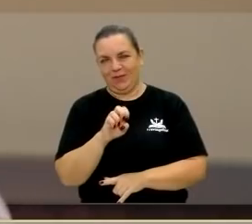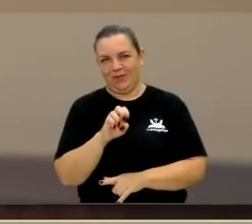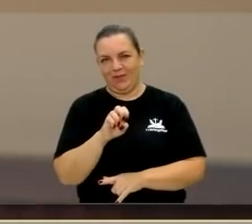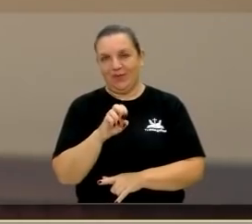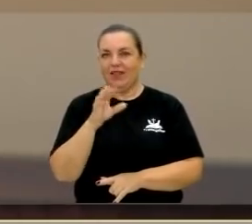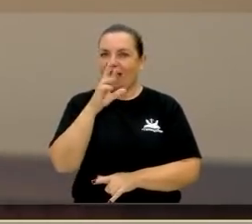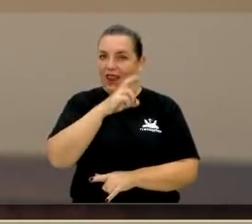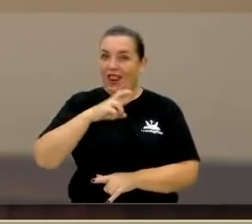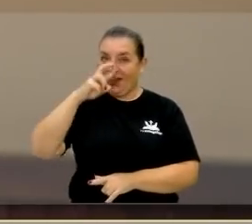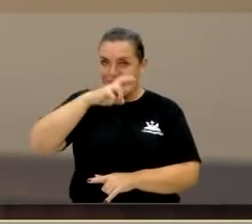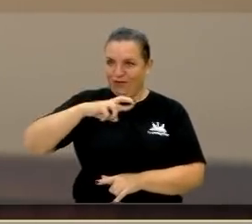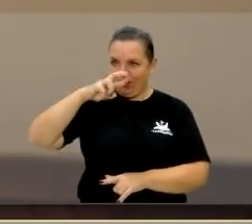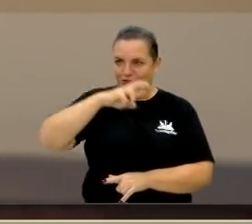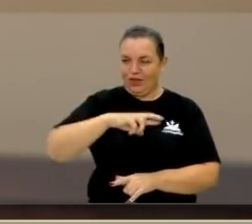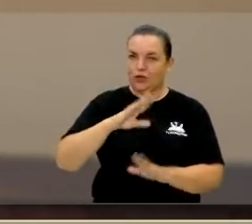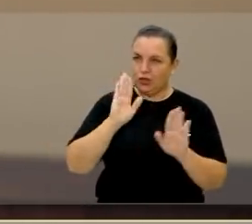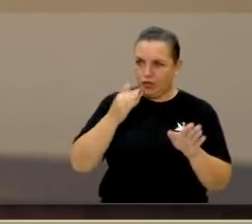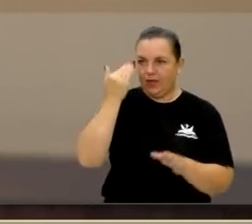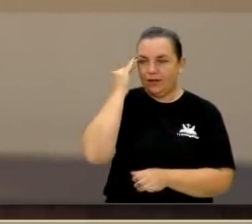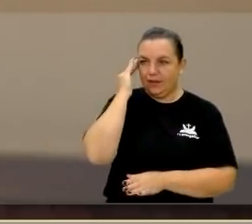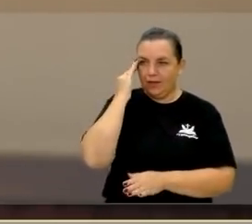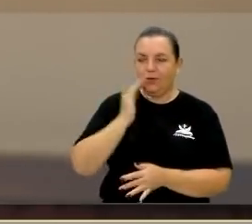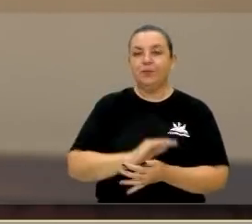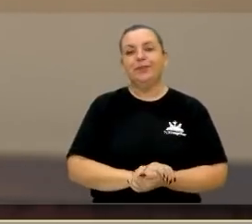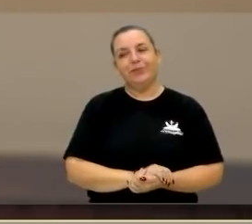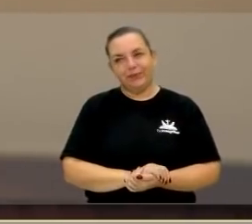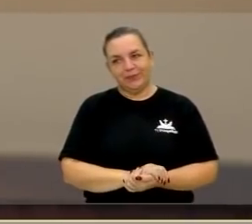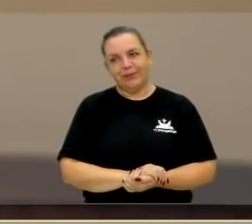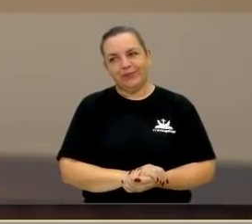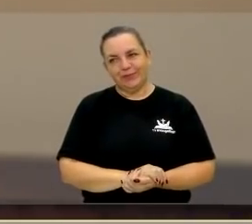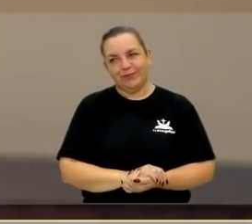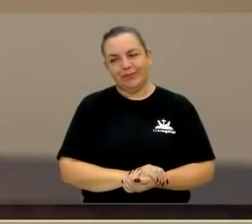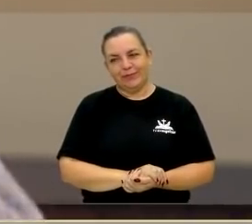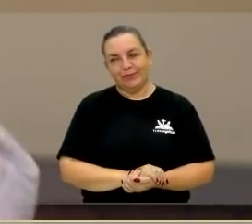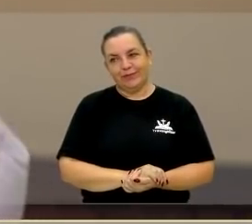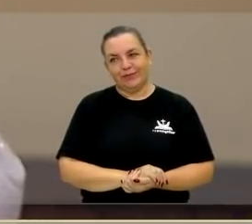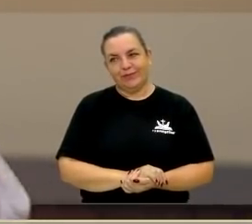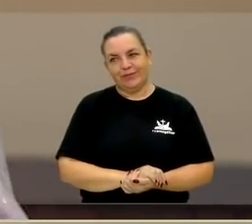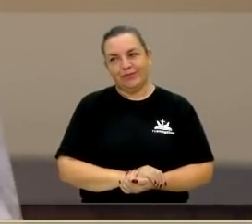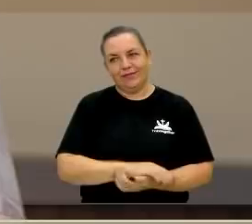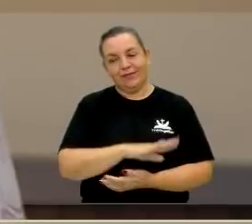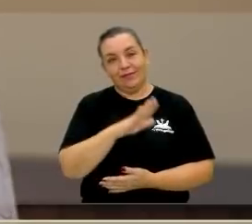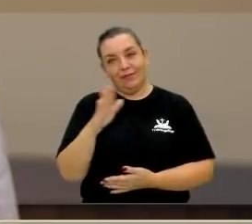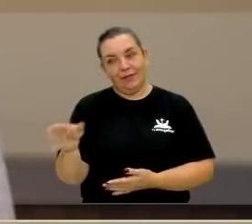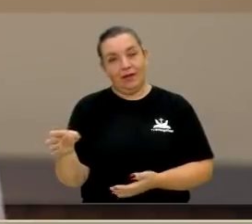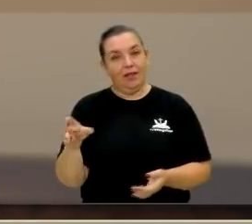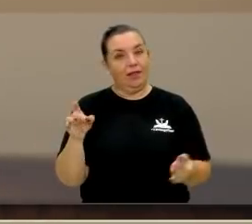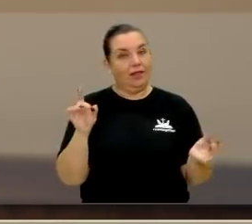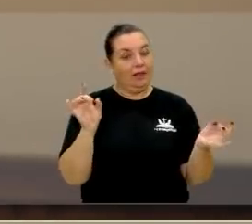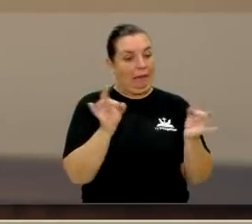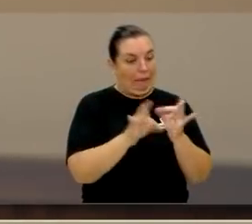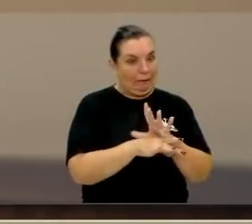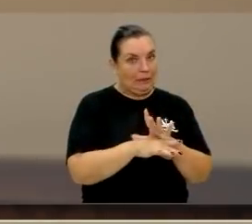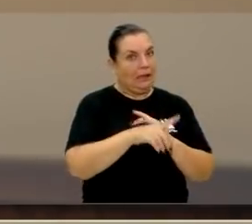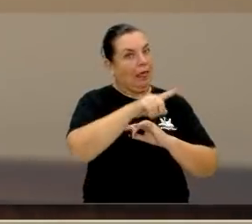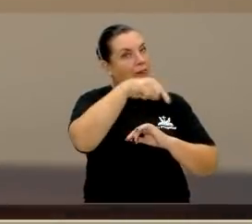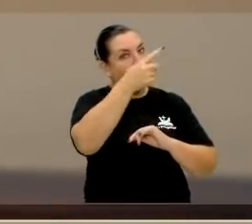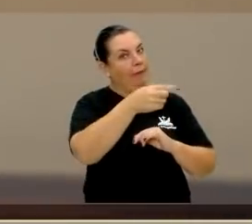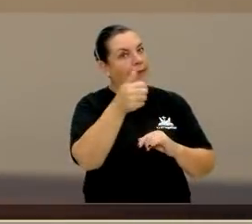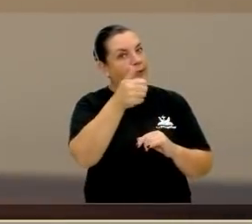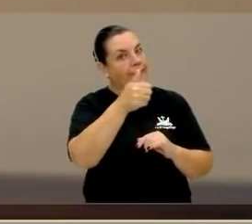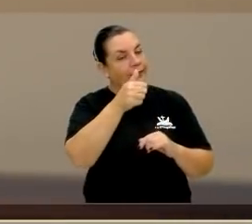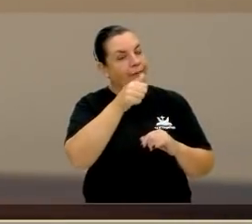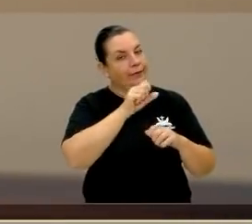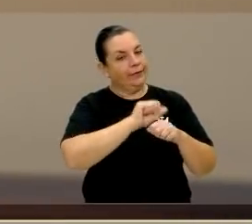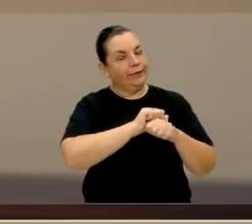Então significa, já entendeu? Que o encerramento vai ser depois das 11. E com a